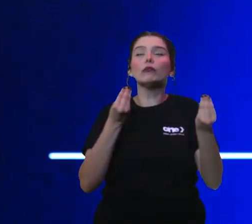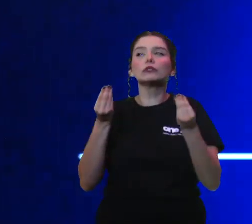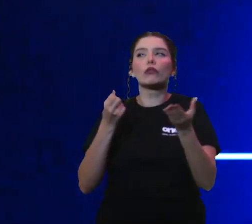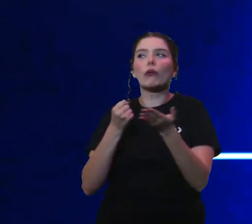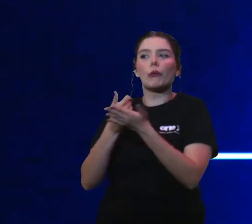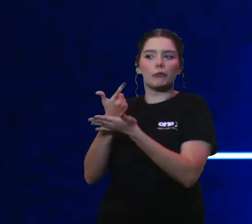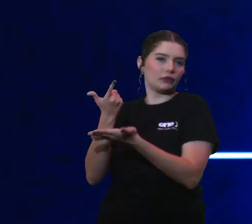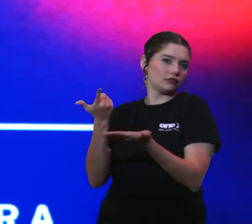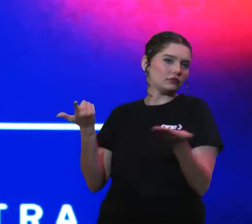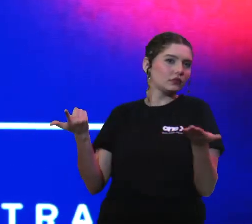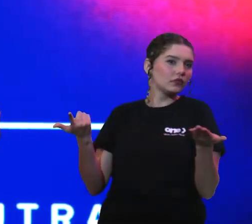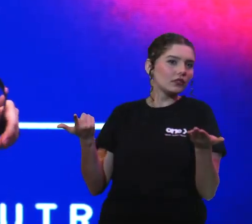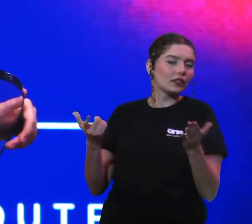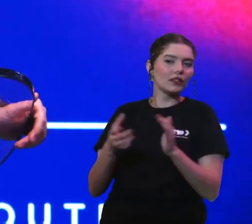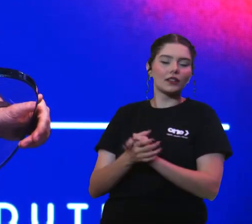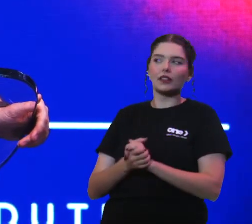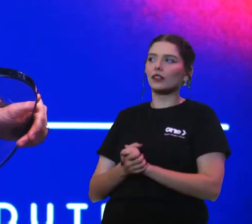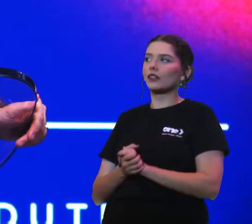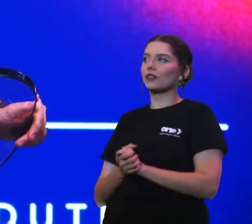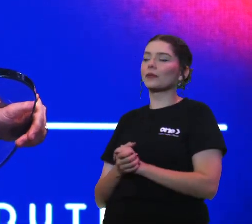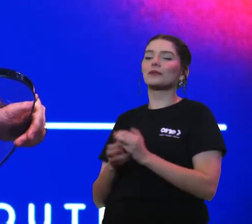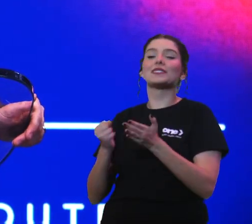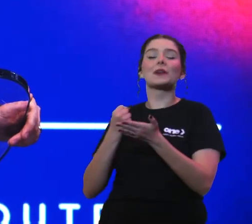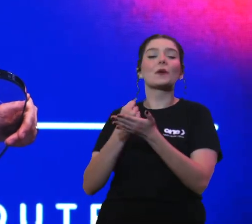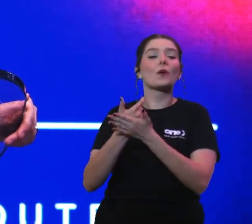em coisas que são eternas.